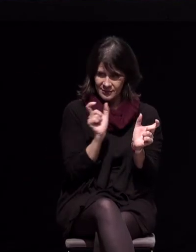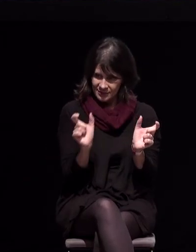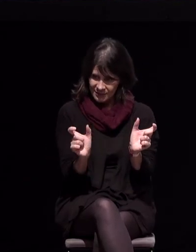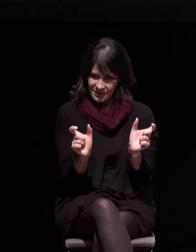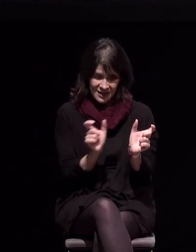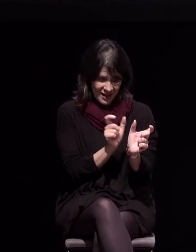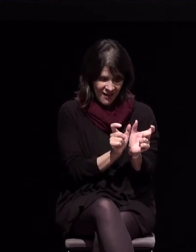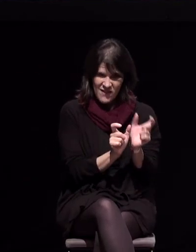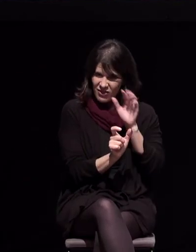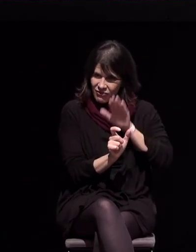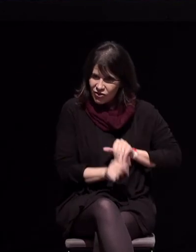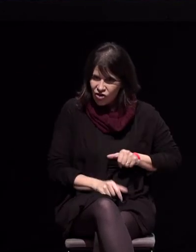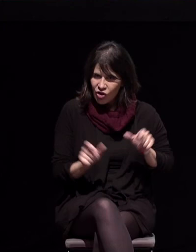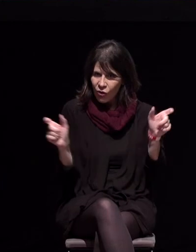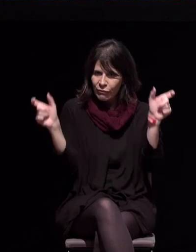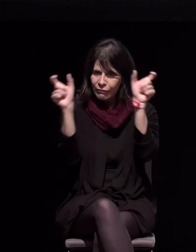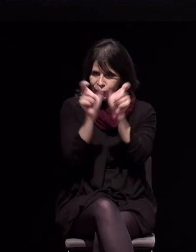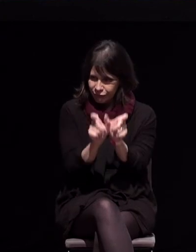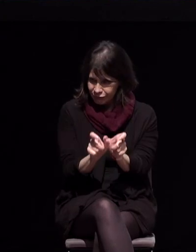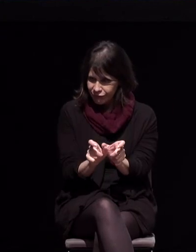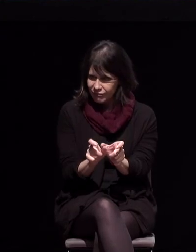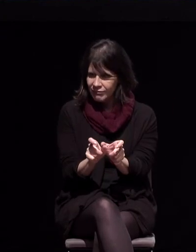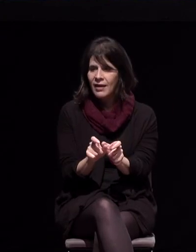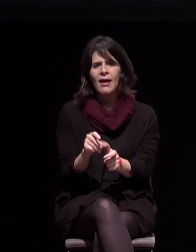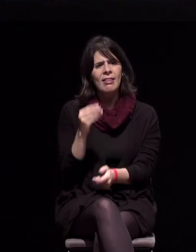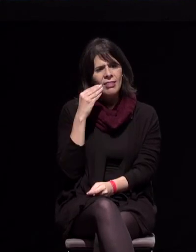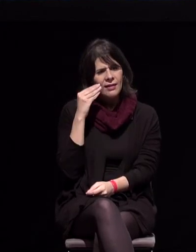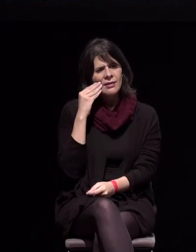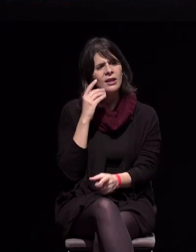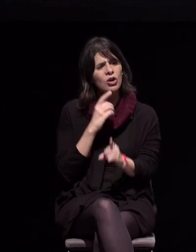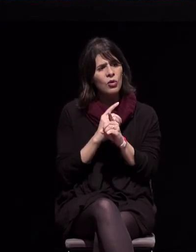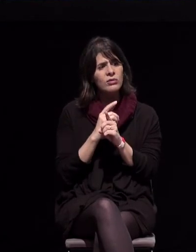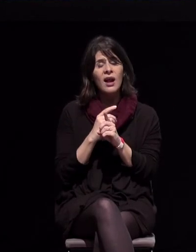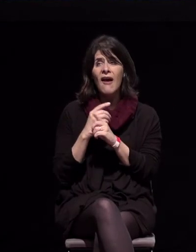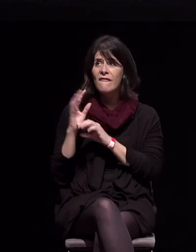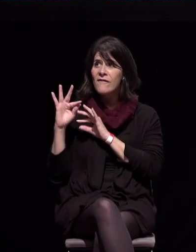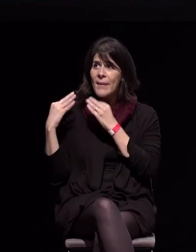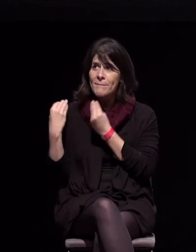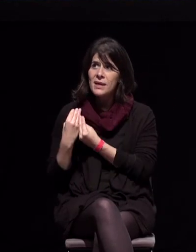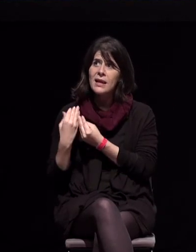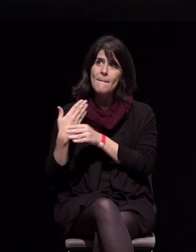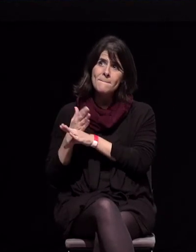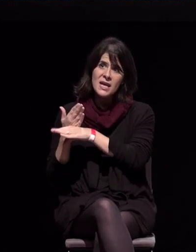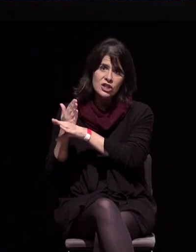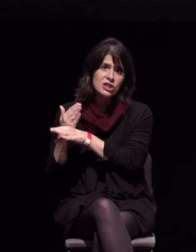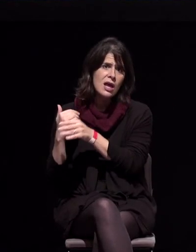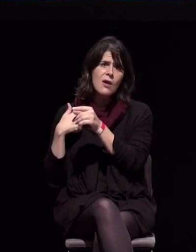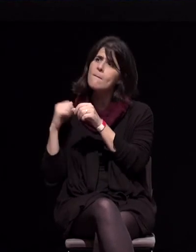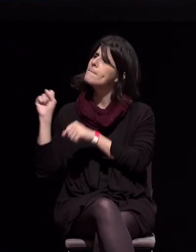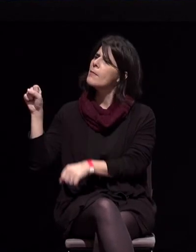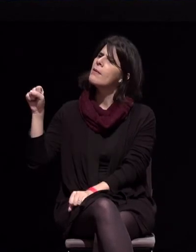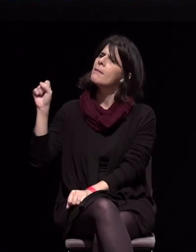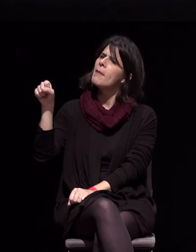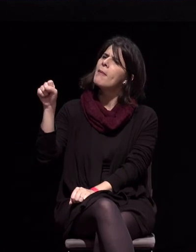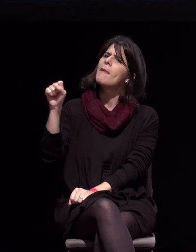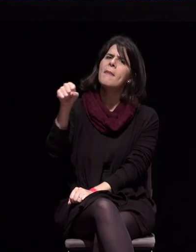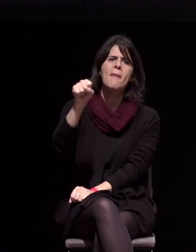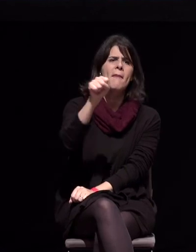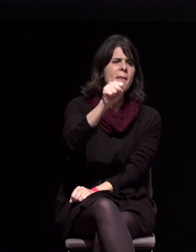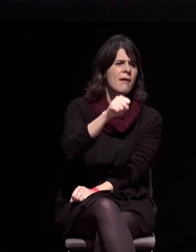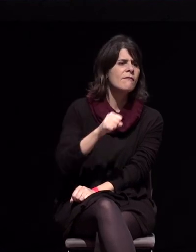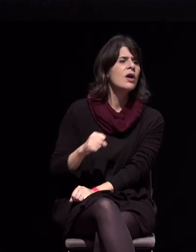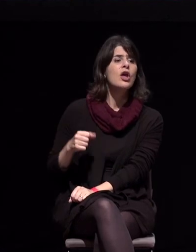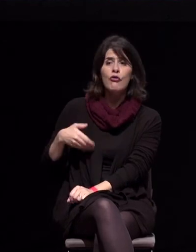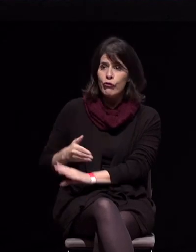só tentando encontrar uma família assim perdida em Jaboticabal, perguntando mesmo, de porta em porta. Eu fui um